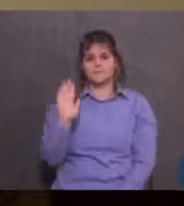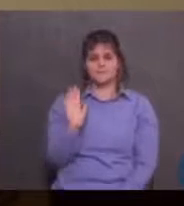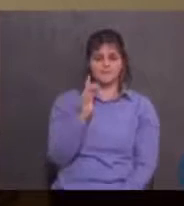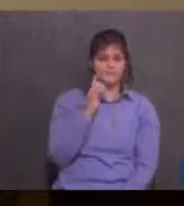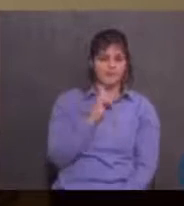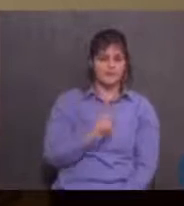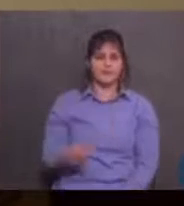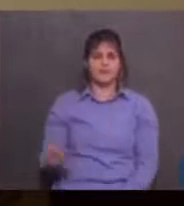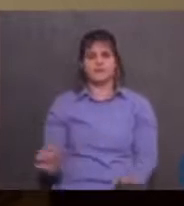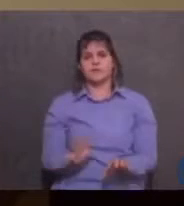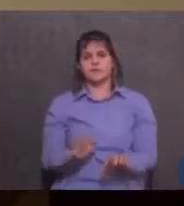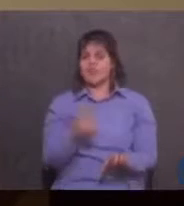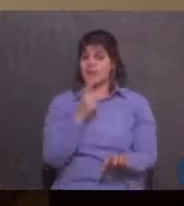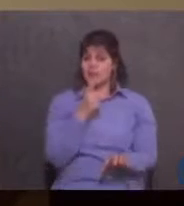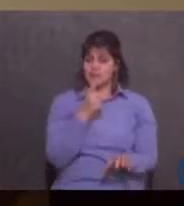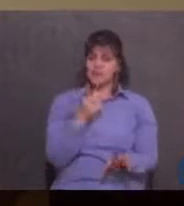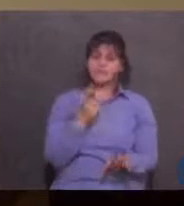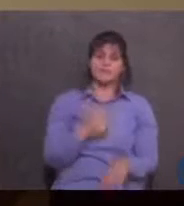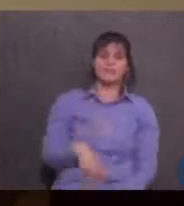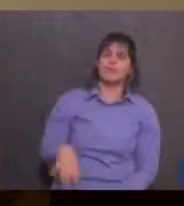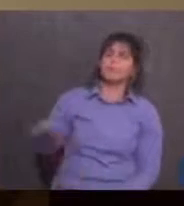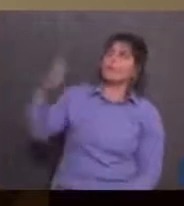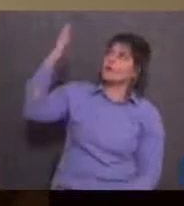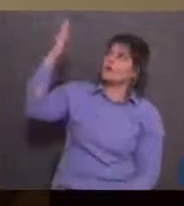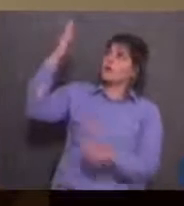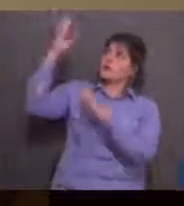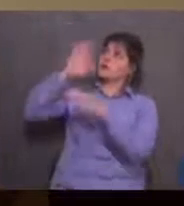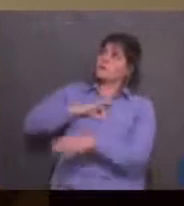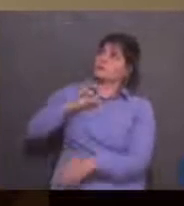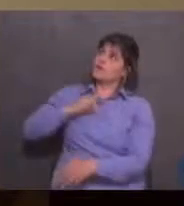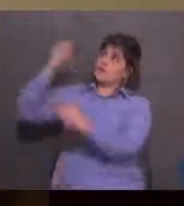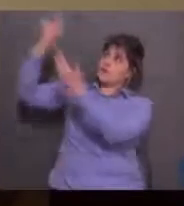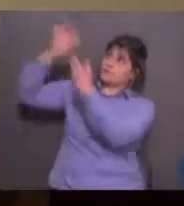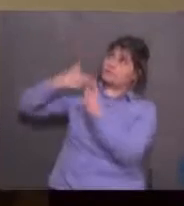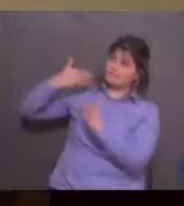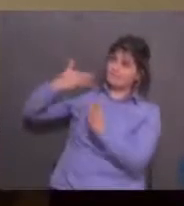seculum. Adiutorium nostrum in nomine Domini.